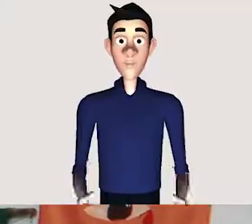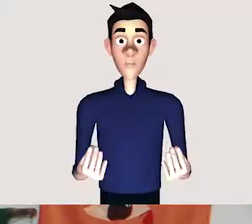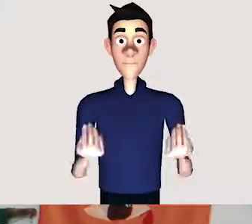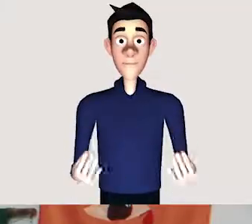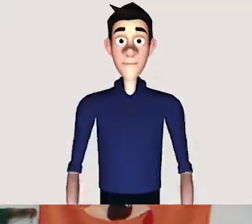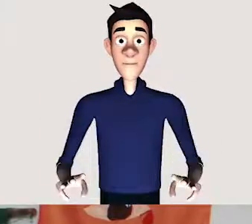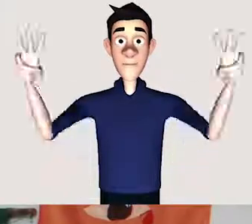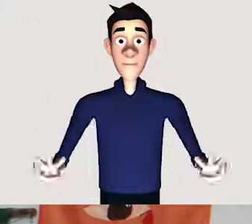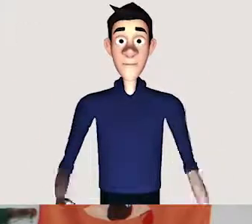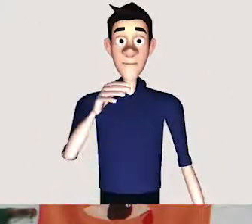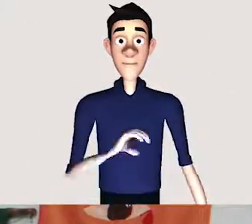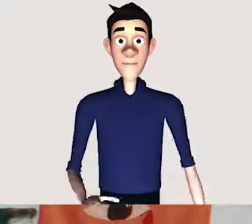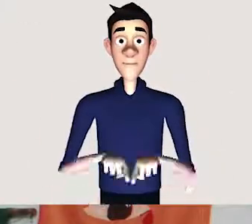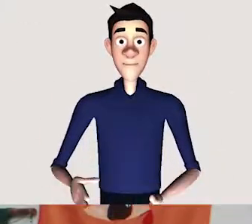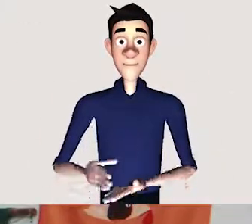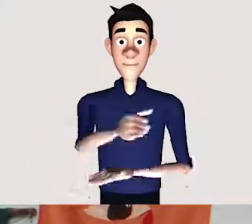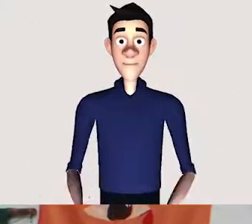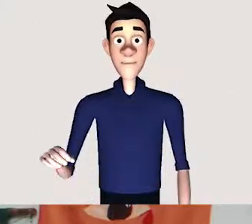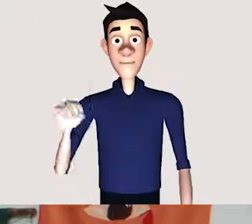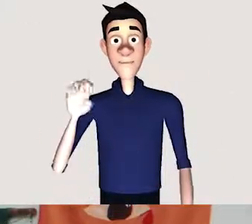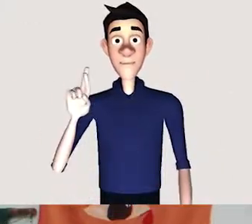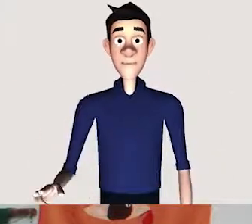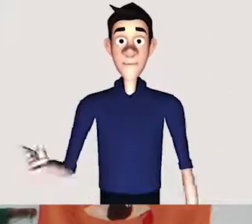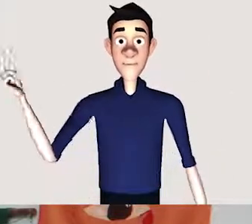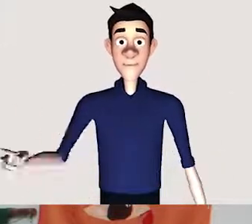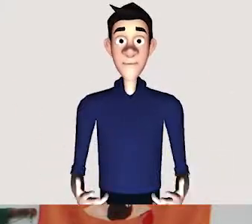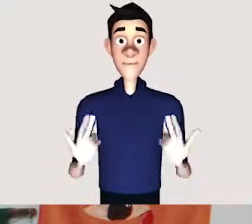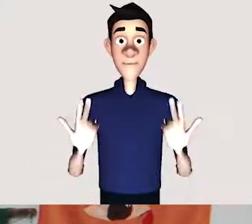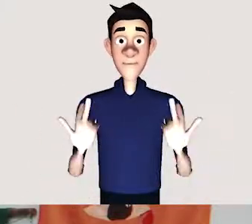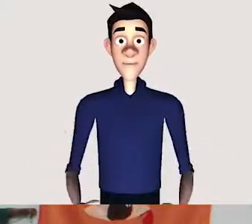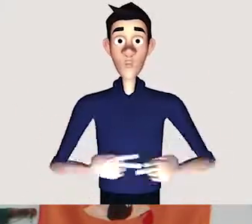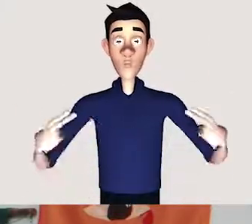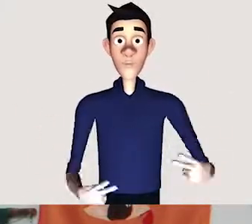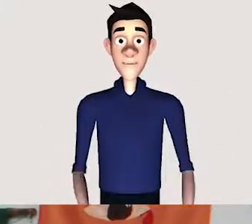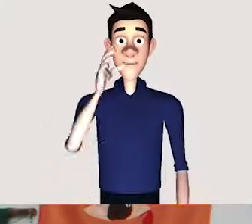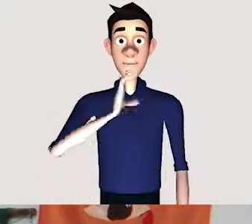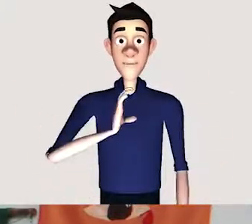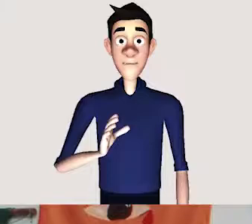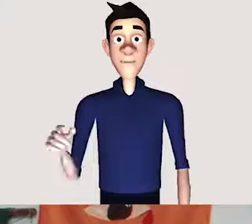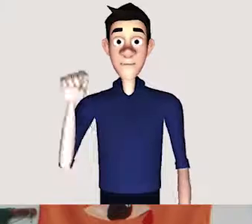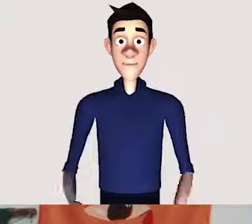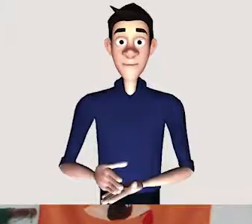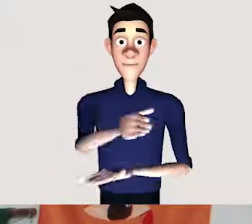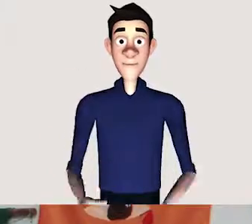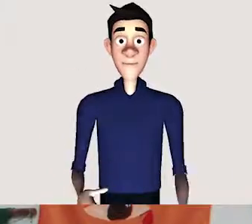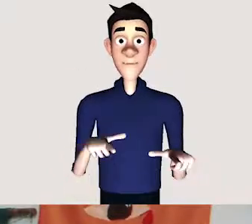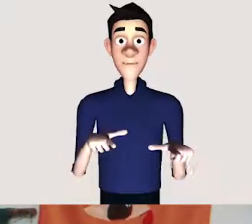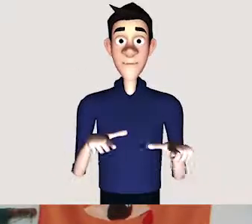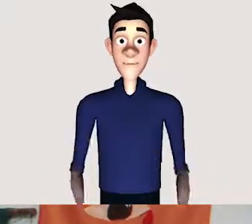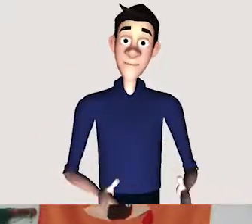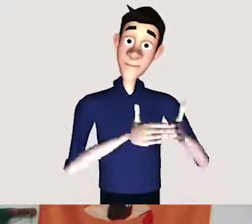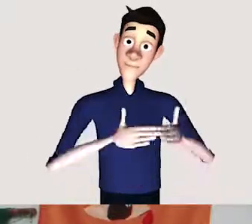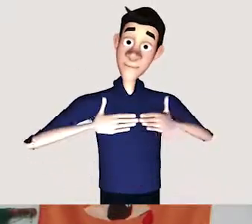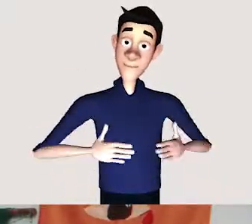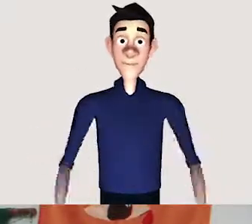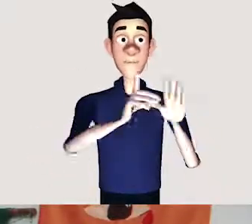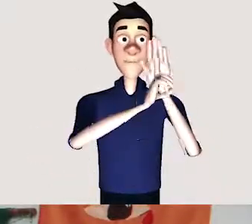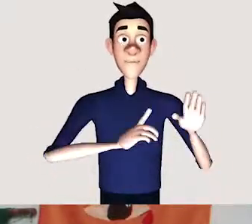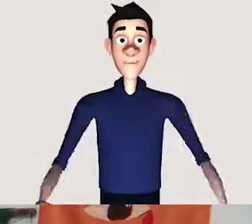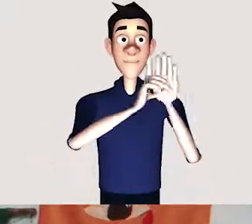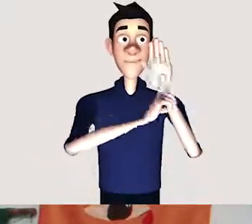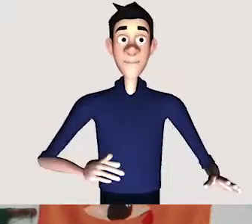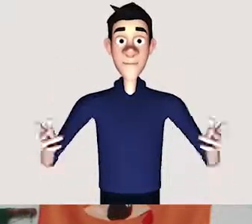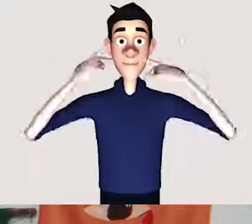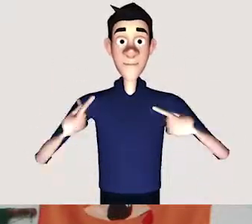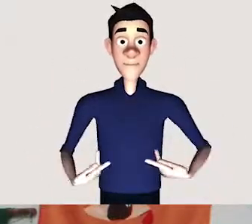como museus cidadãos e também passam a ser eles mesmos elementos de